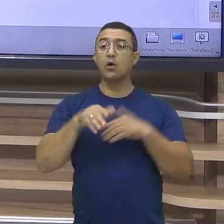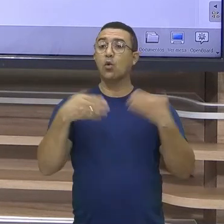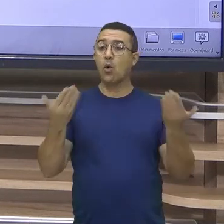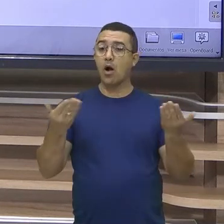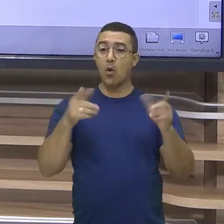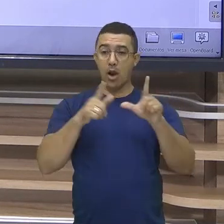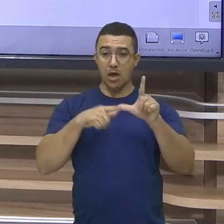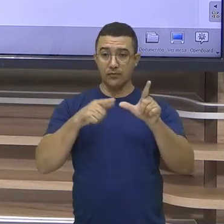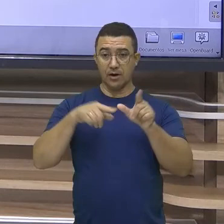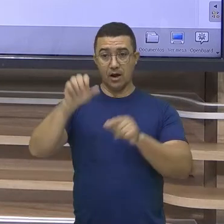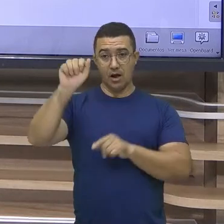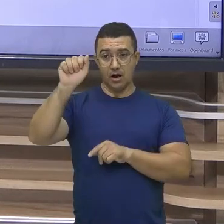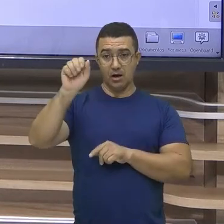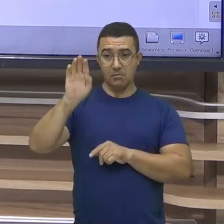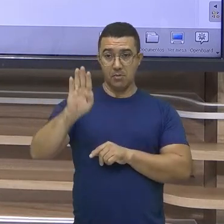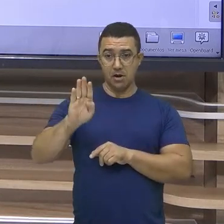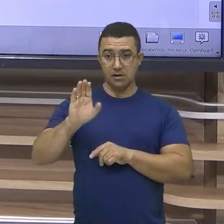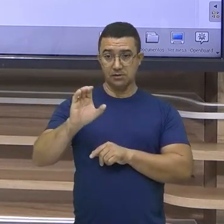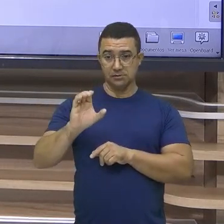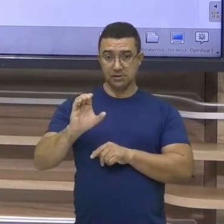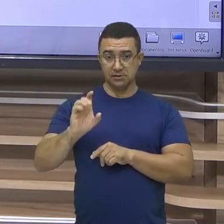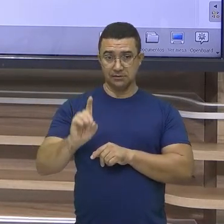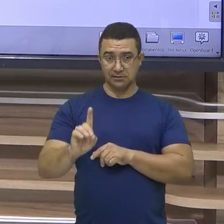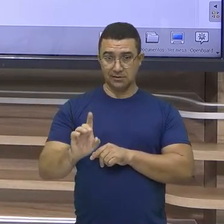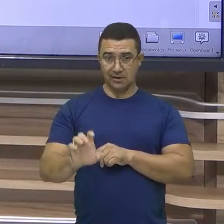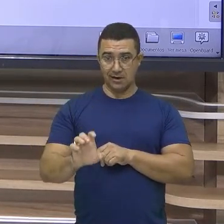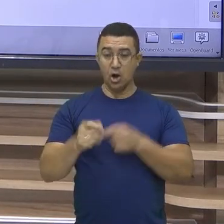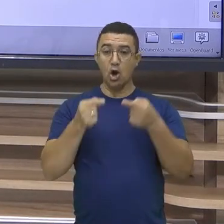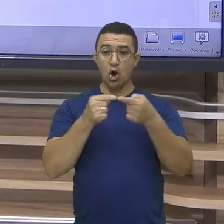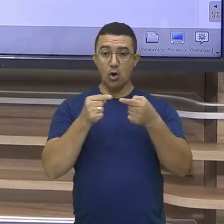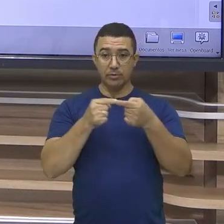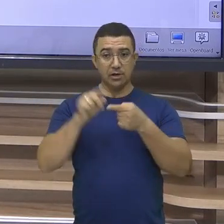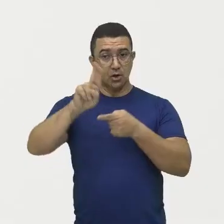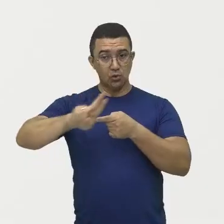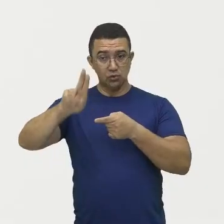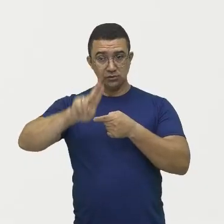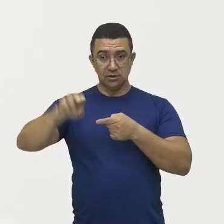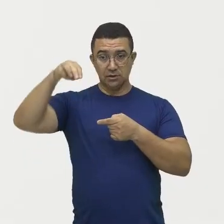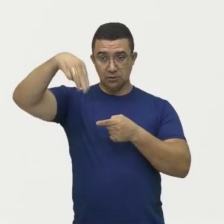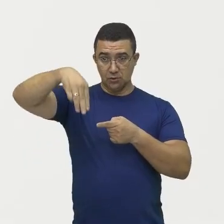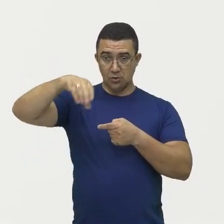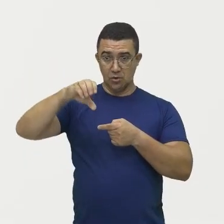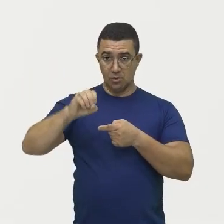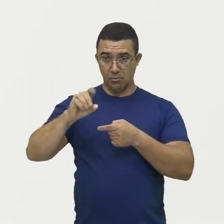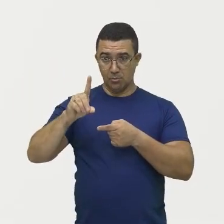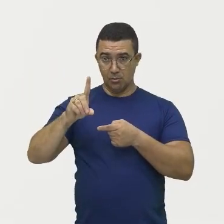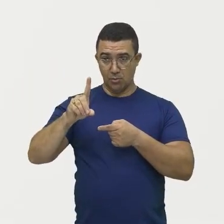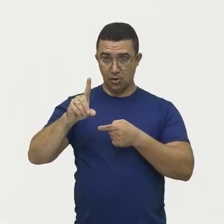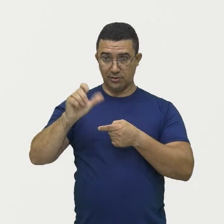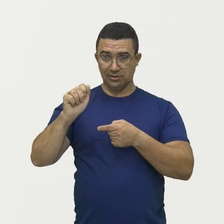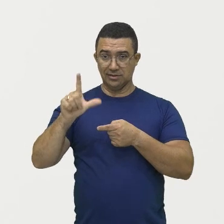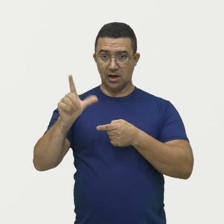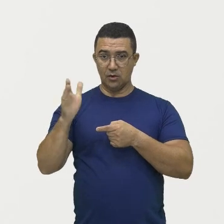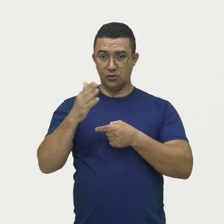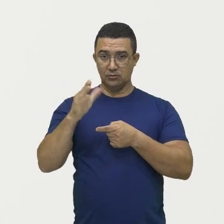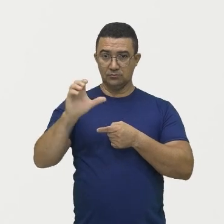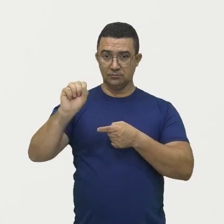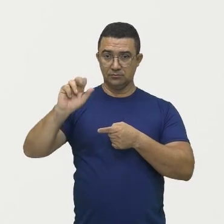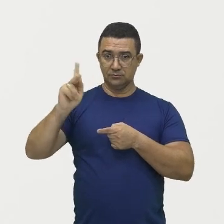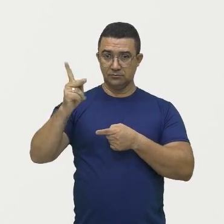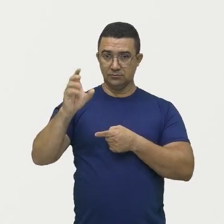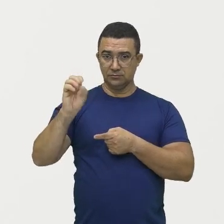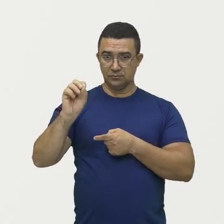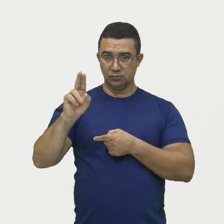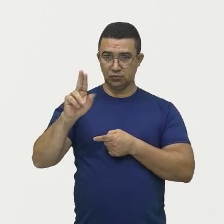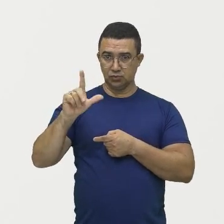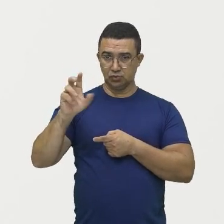está corretamente ali utilizando o modal should. Vamos rever a questão? Então, assinale a alternativa que está